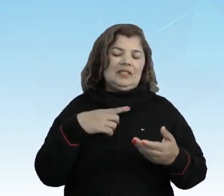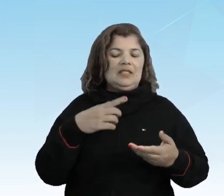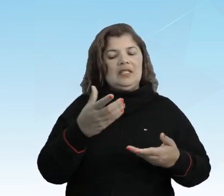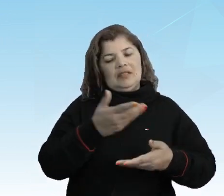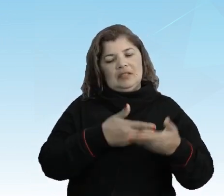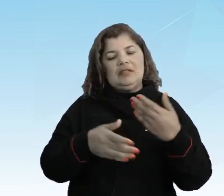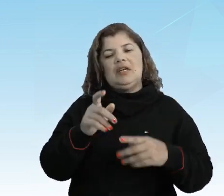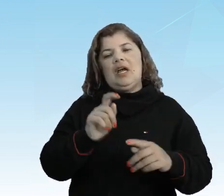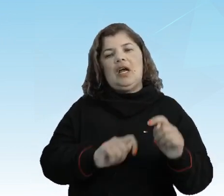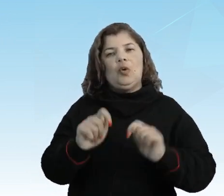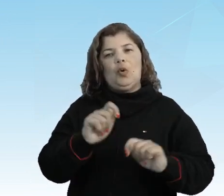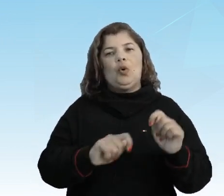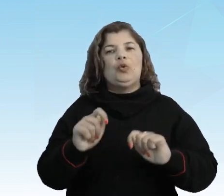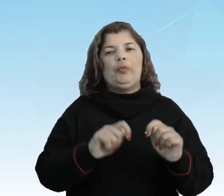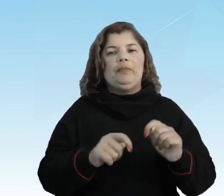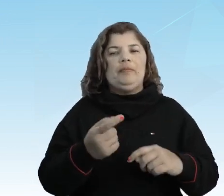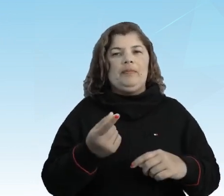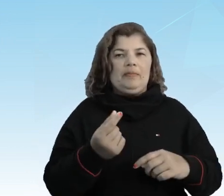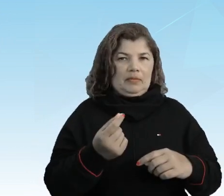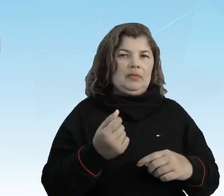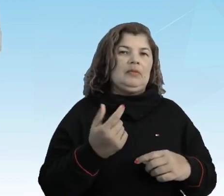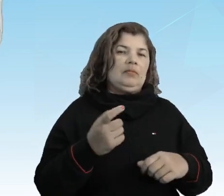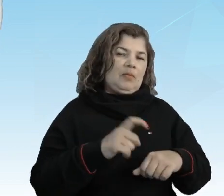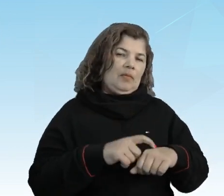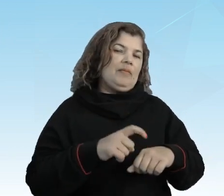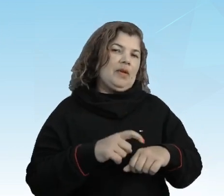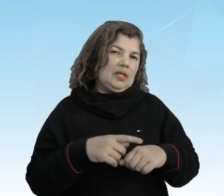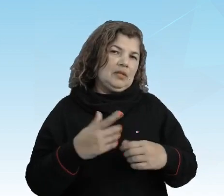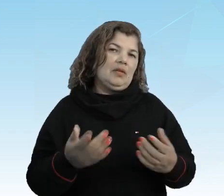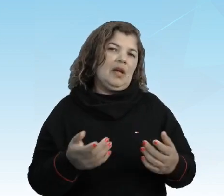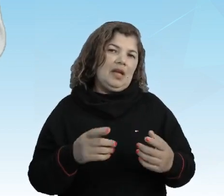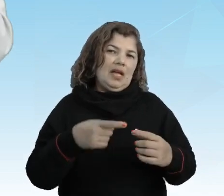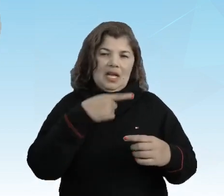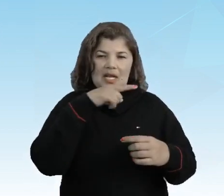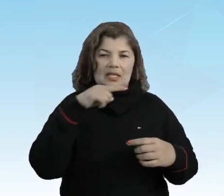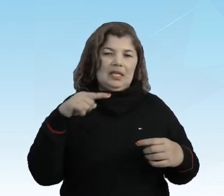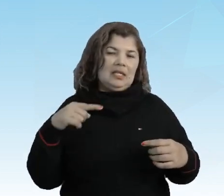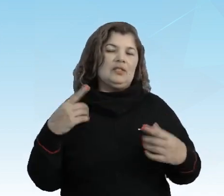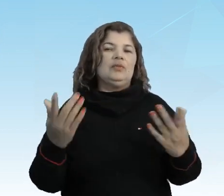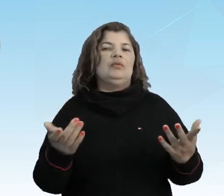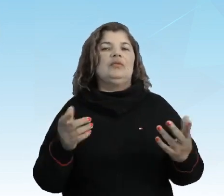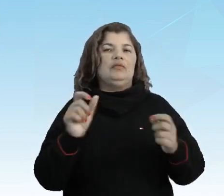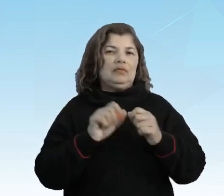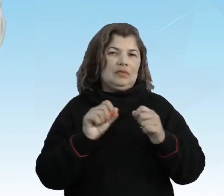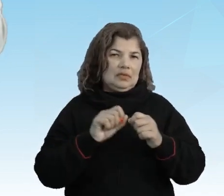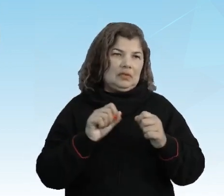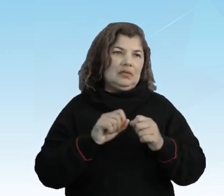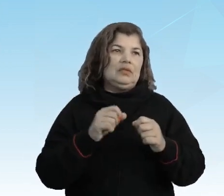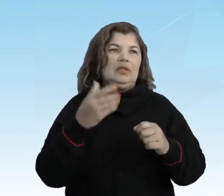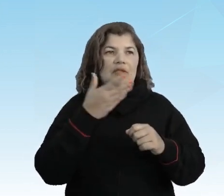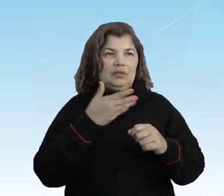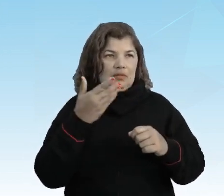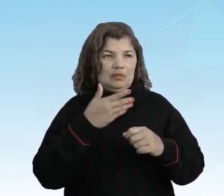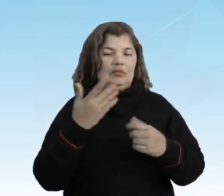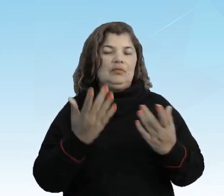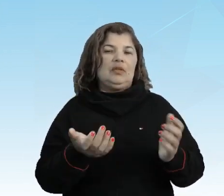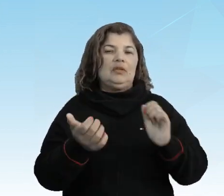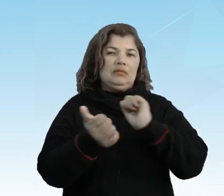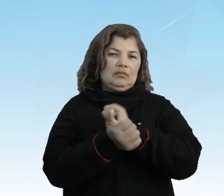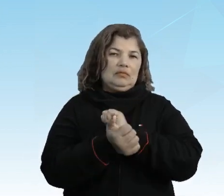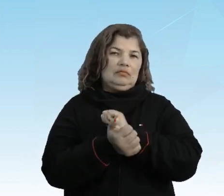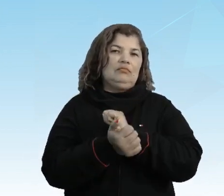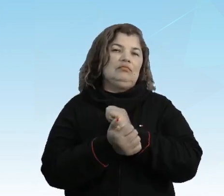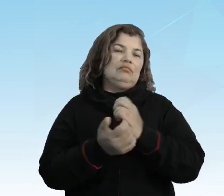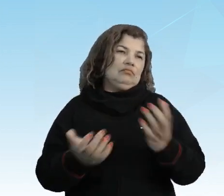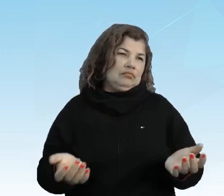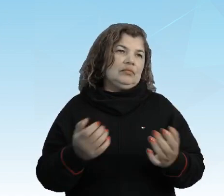o ordenamento financeiro daquele momento. Era a plantação de cana-de-açúcar, era a produção de cana-de-açúcar e a mão de obra escrava. Professor, estamos